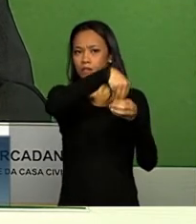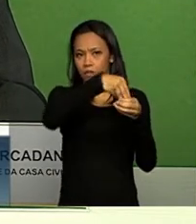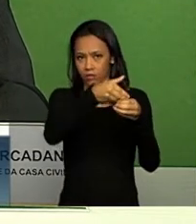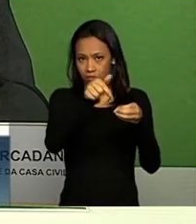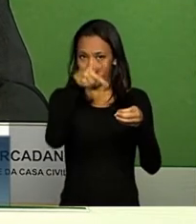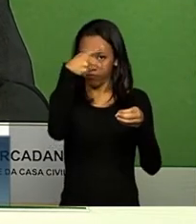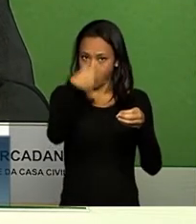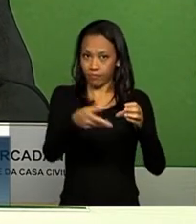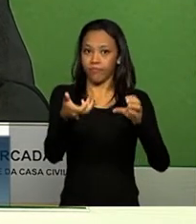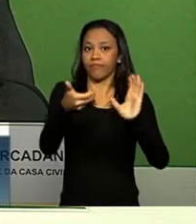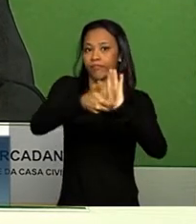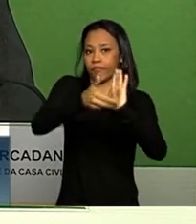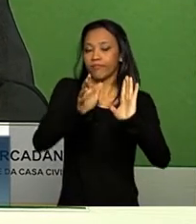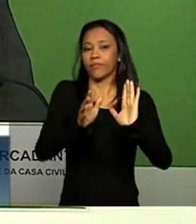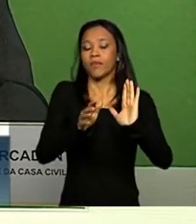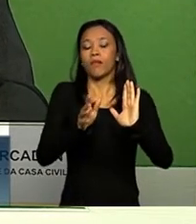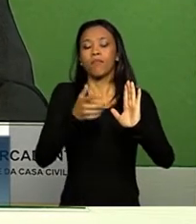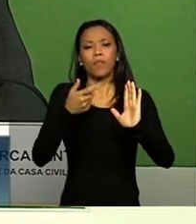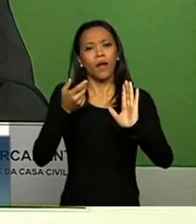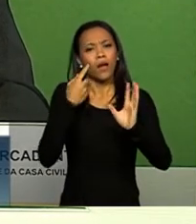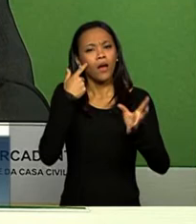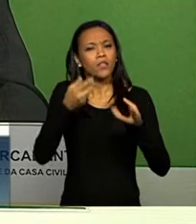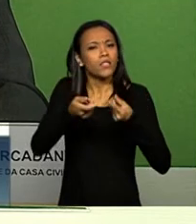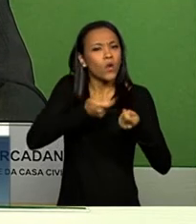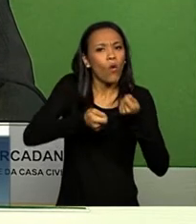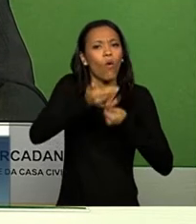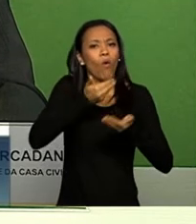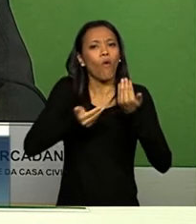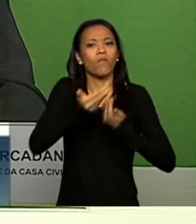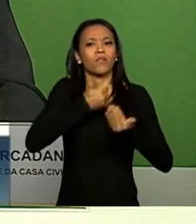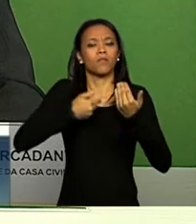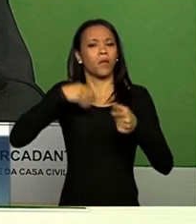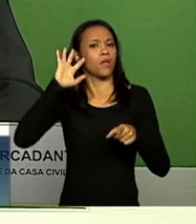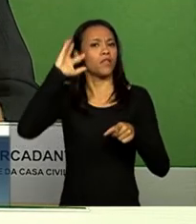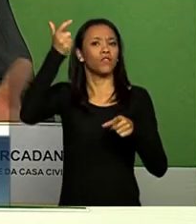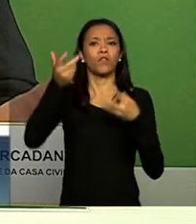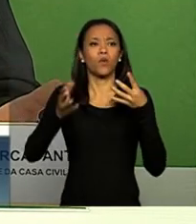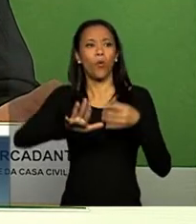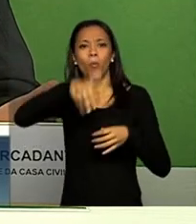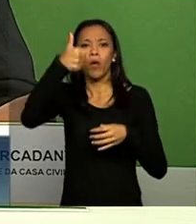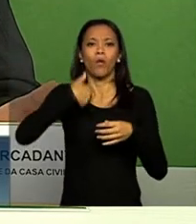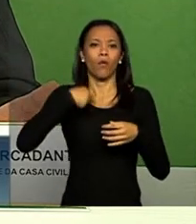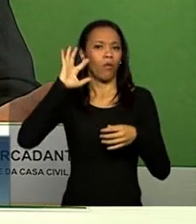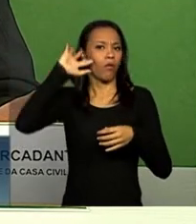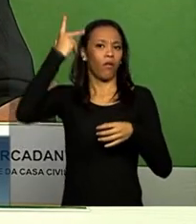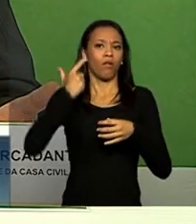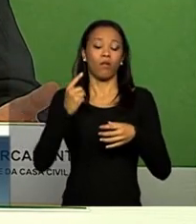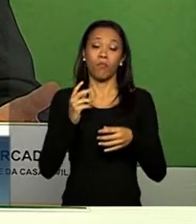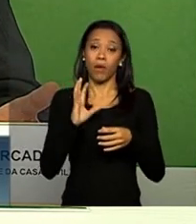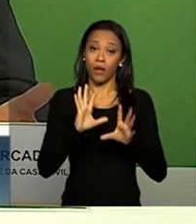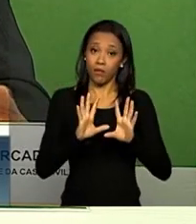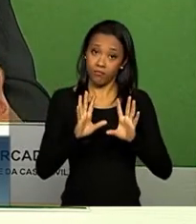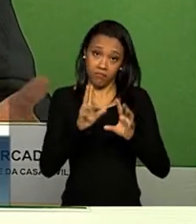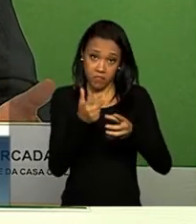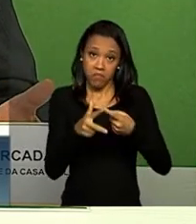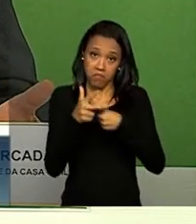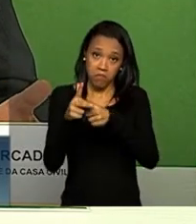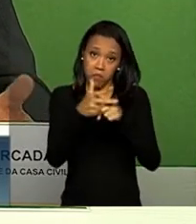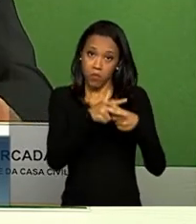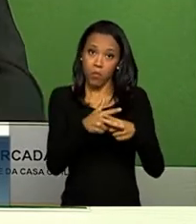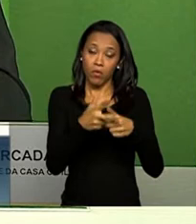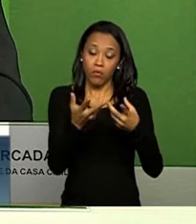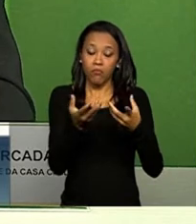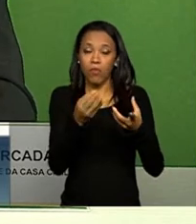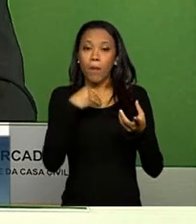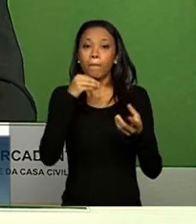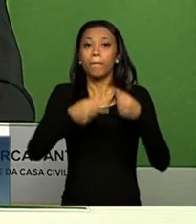empenho das lideranças de buscar um caminho que seja a renovação da política do salário mínimo, que é uma política